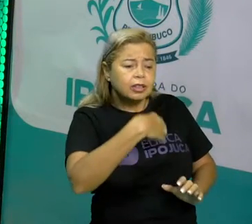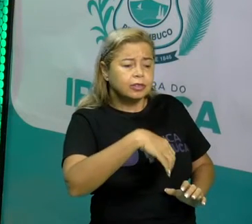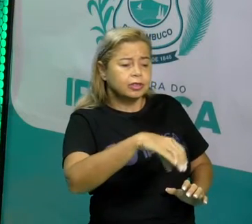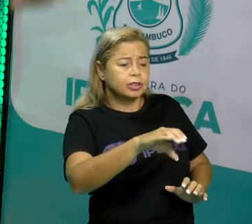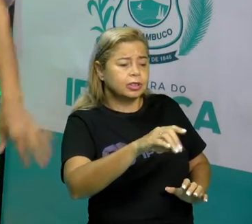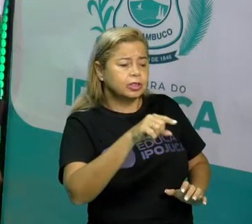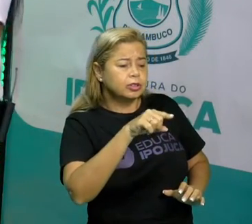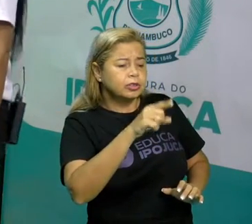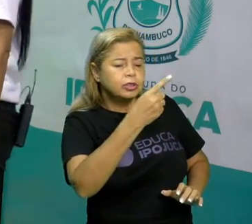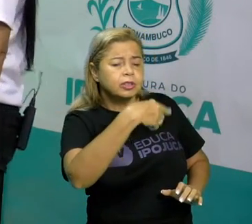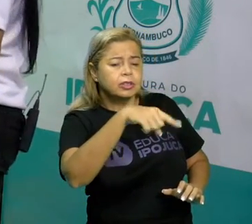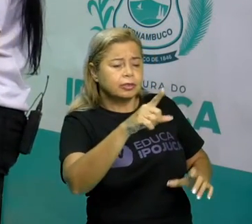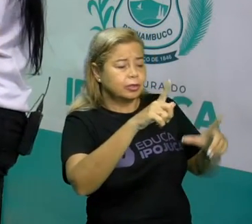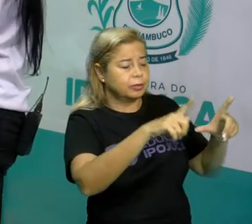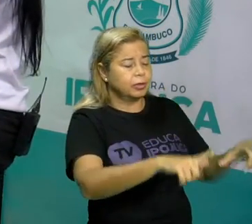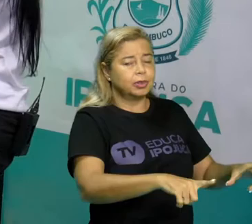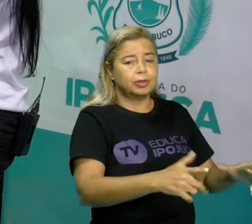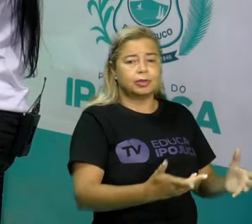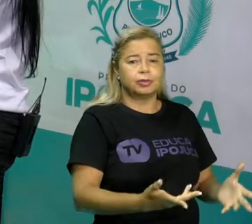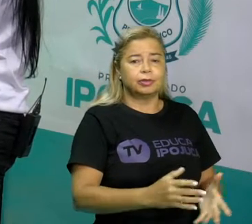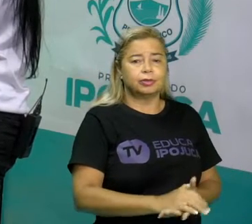compreendendo para nas próximas aulas.